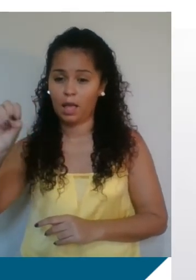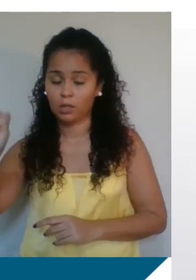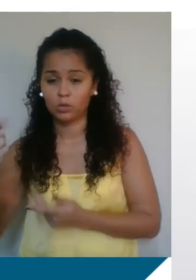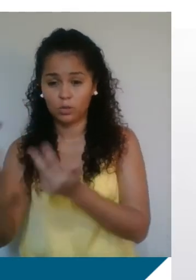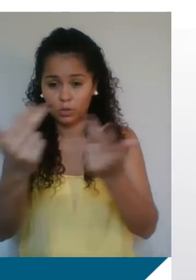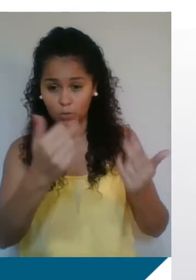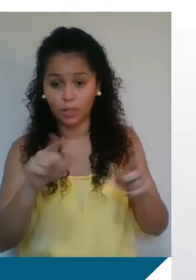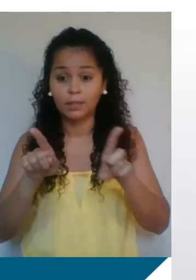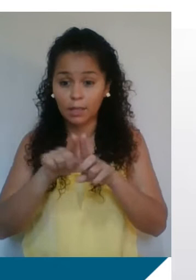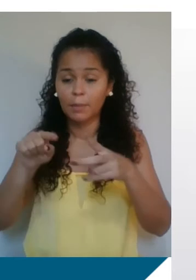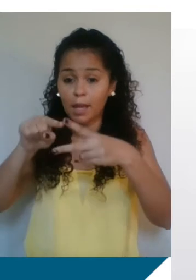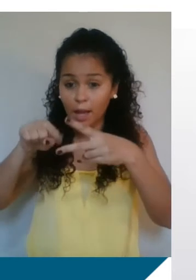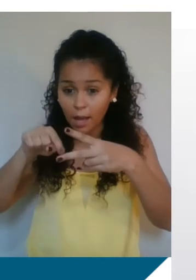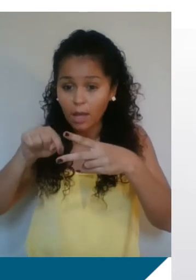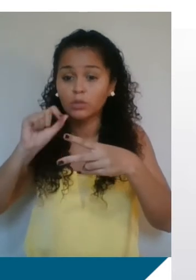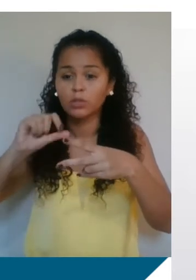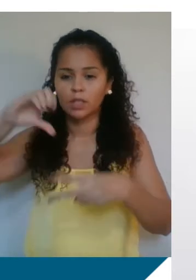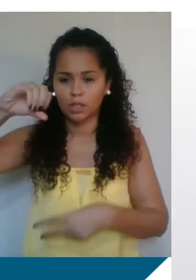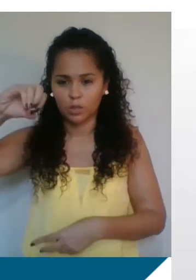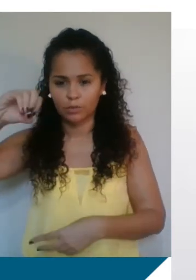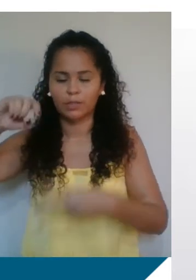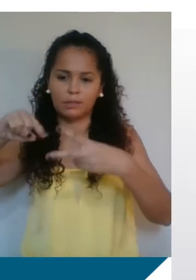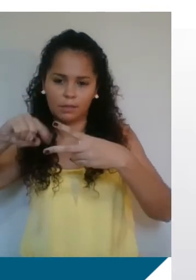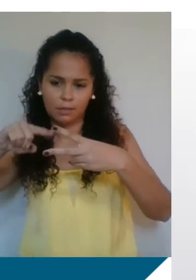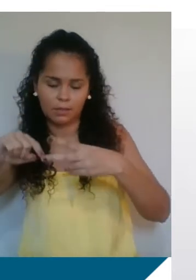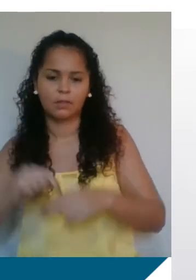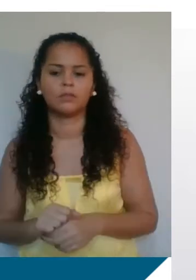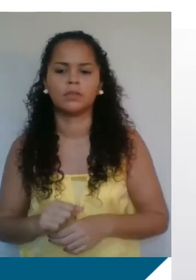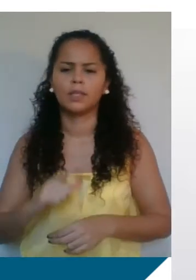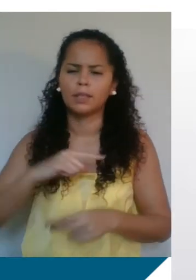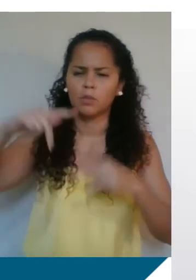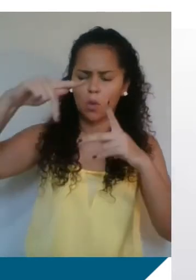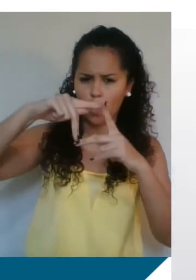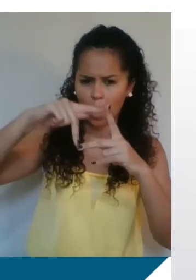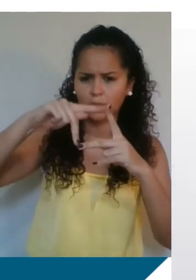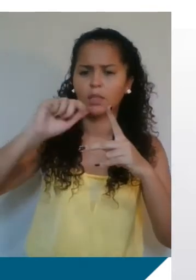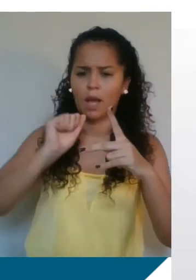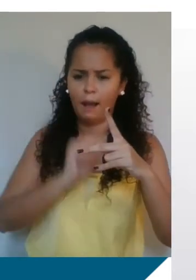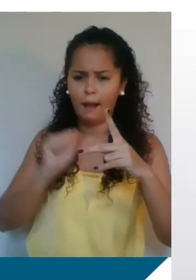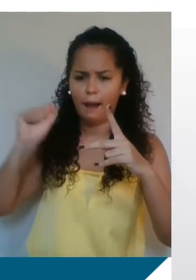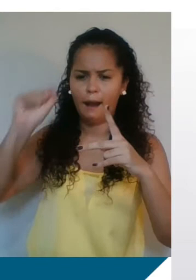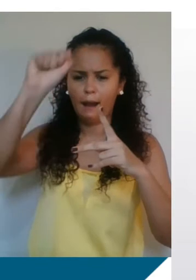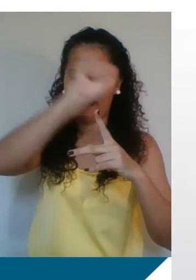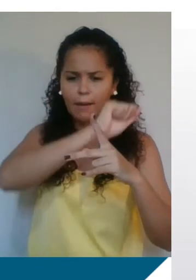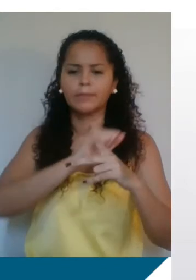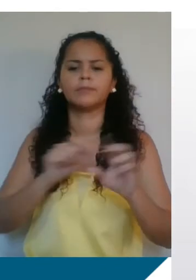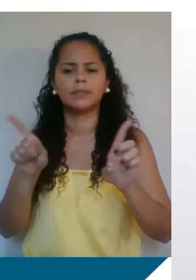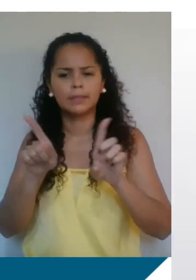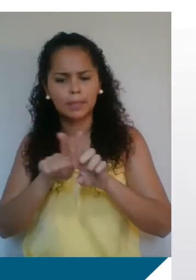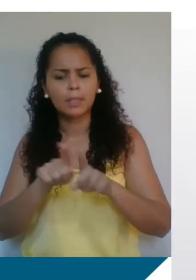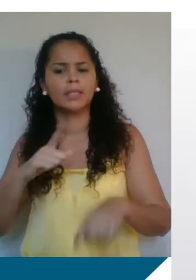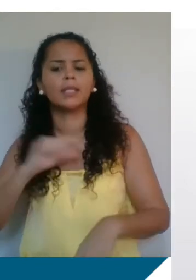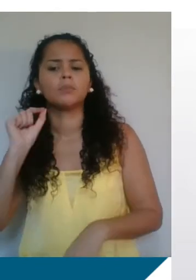90 graus. Dessa forma, dado o quadrado cuja medida do seu lado é Azinho, temos que a área desse quadrado